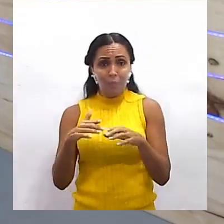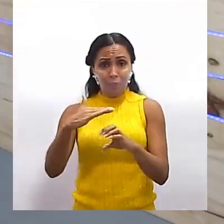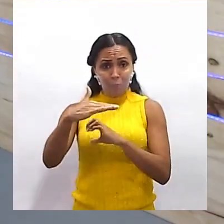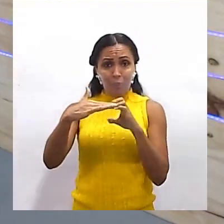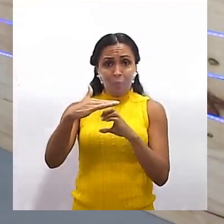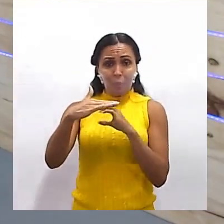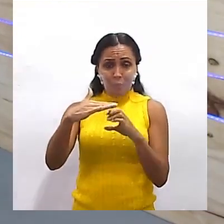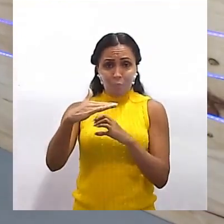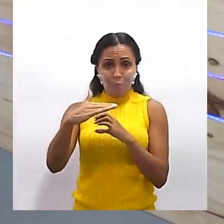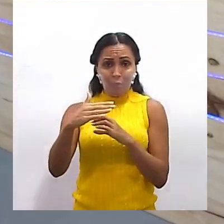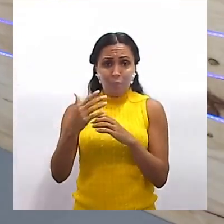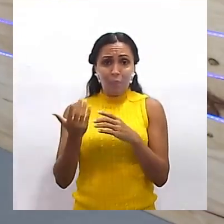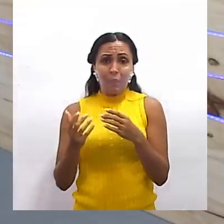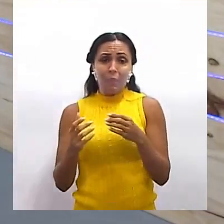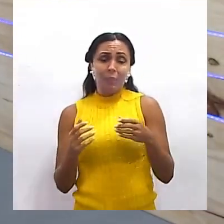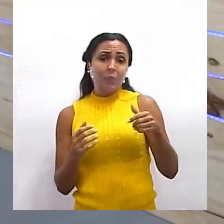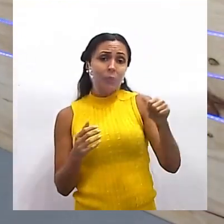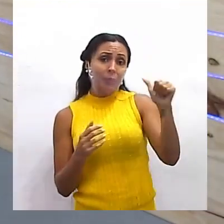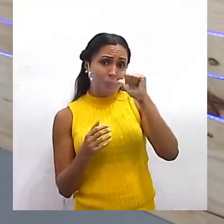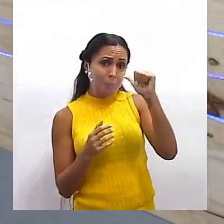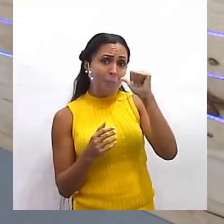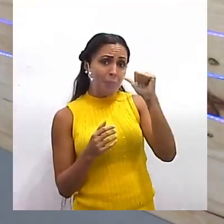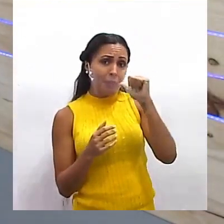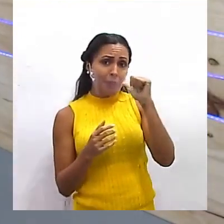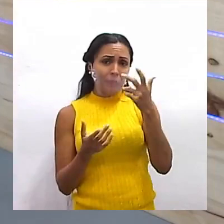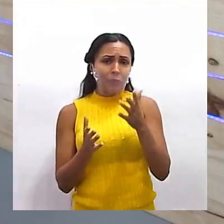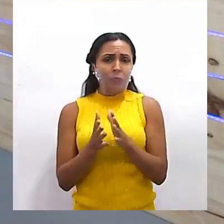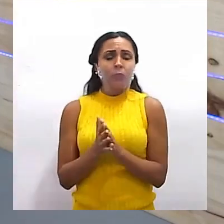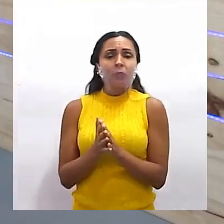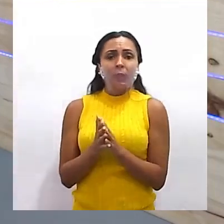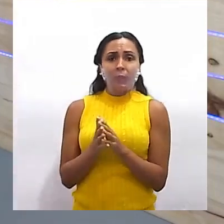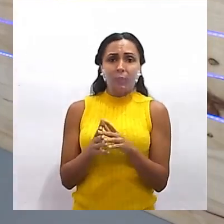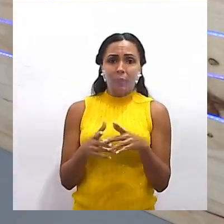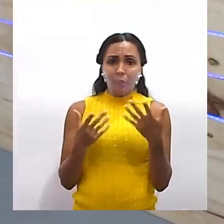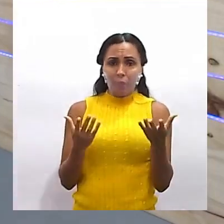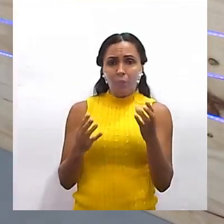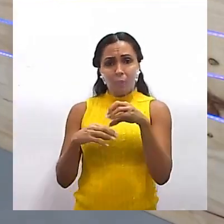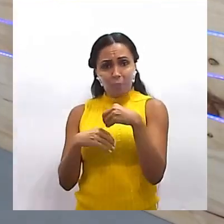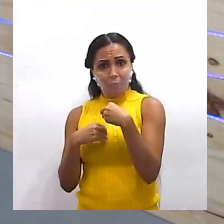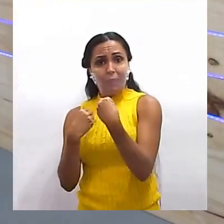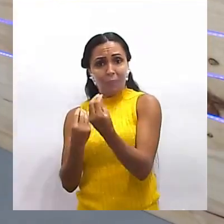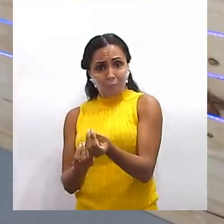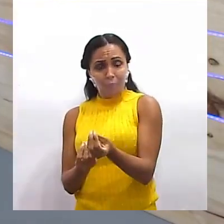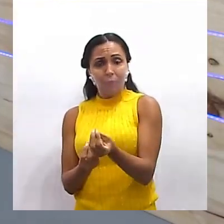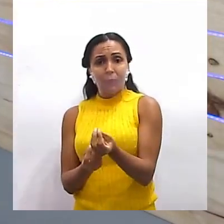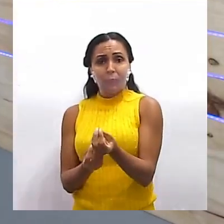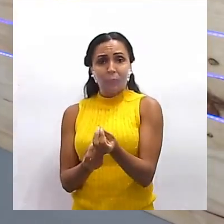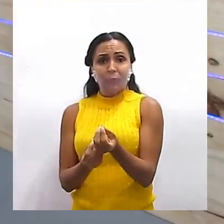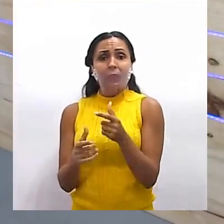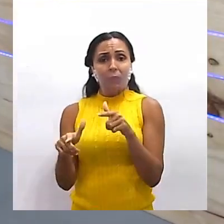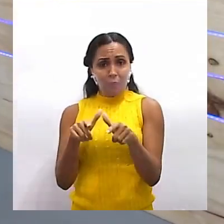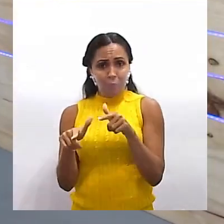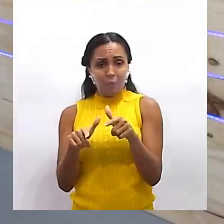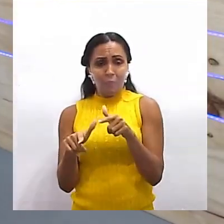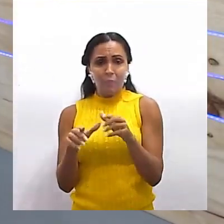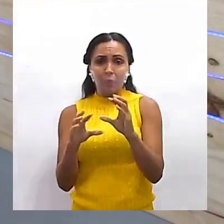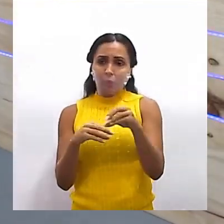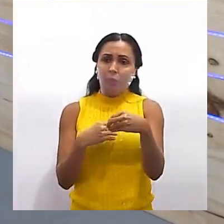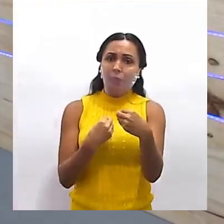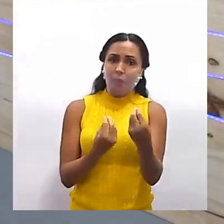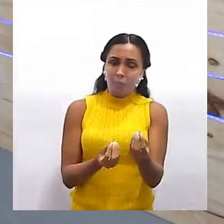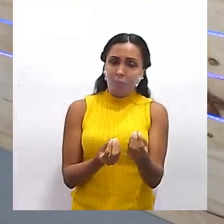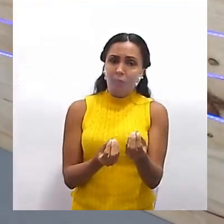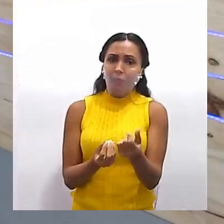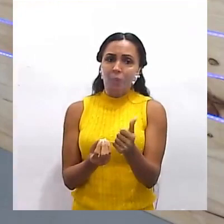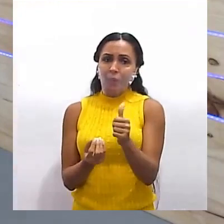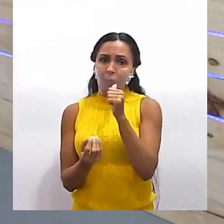empresa de bebidas e consumo, né? E senti na pele isso aí, eu como fornecedor, iria entregar, tinha avaria e